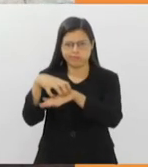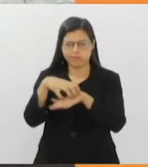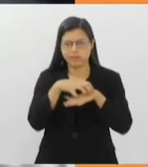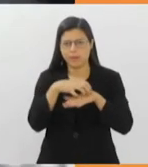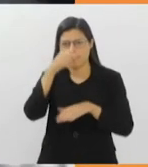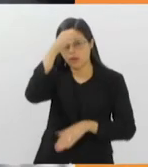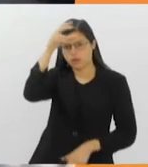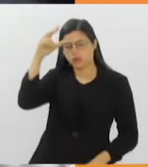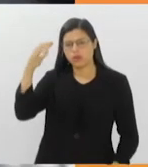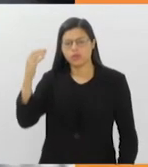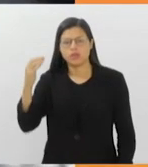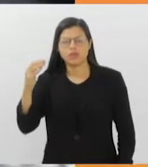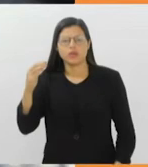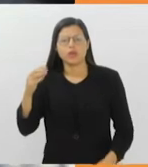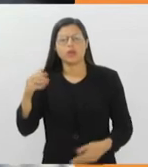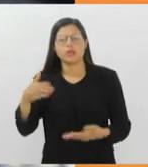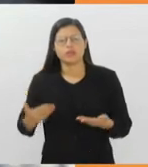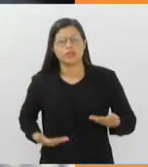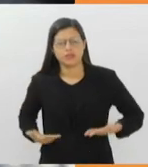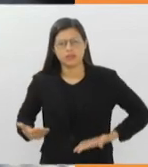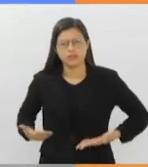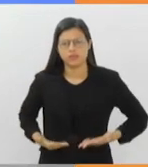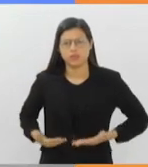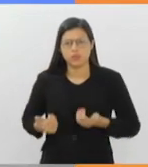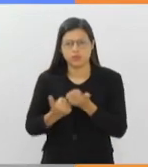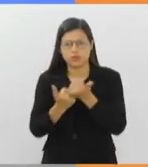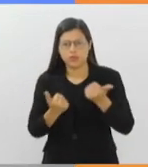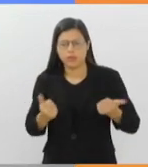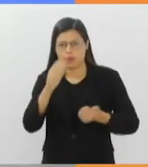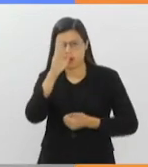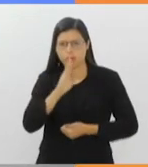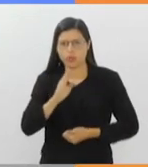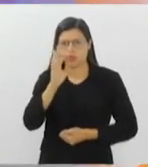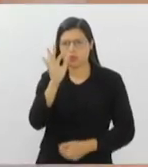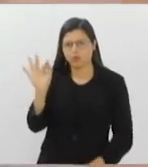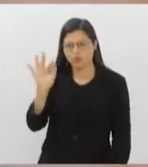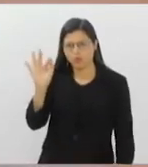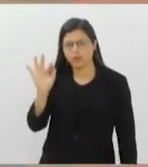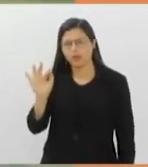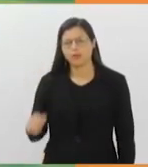de Niterói oferece serviço de assistência gratuita no Fonseca.